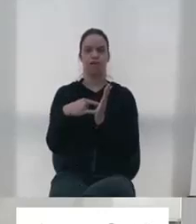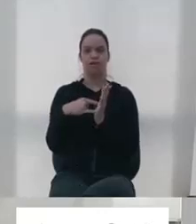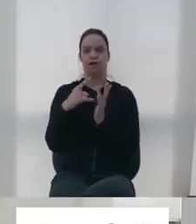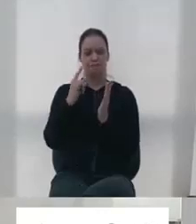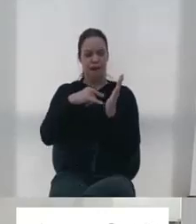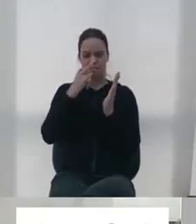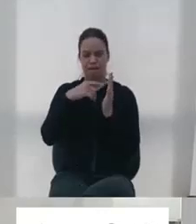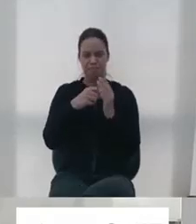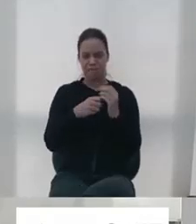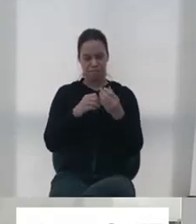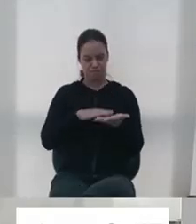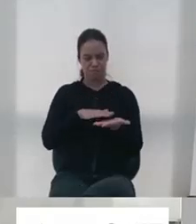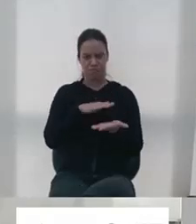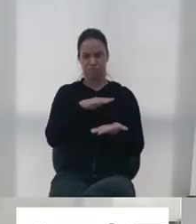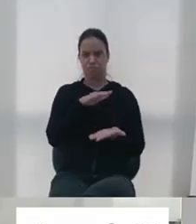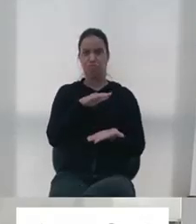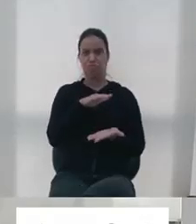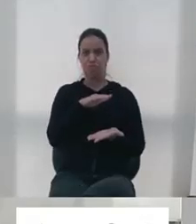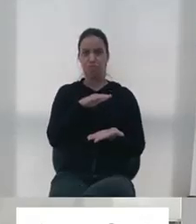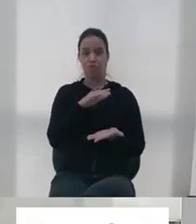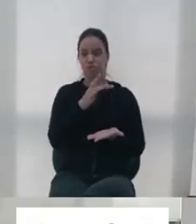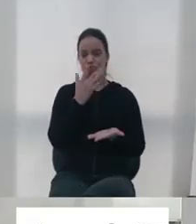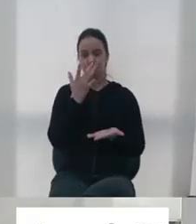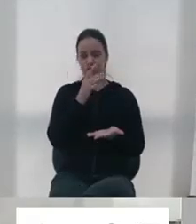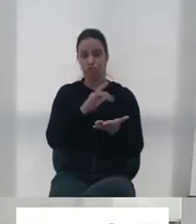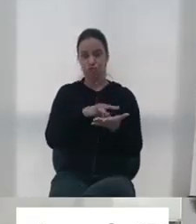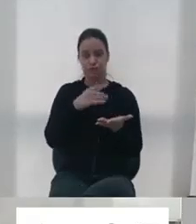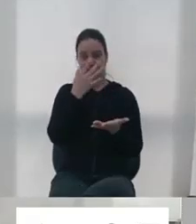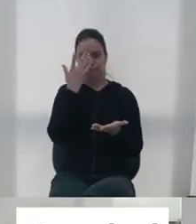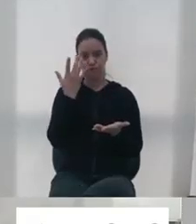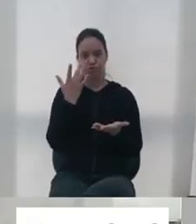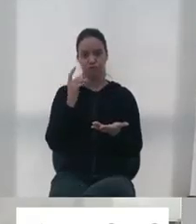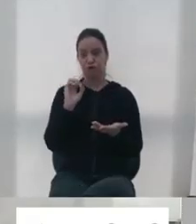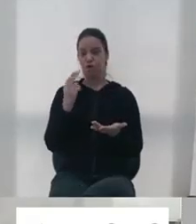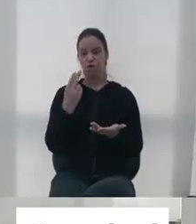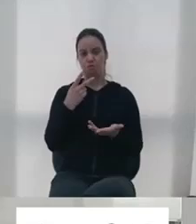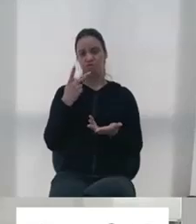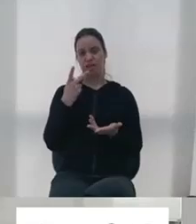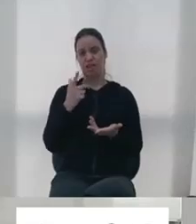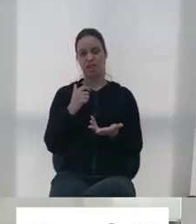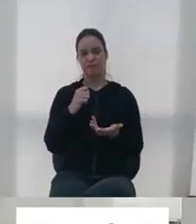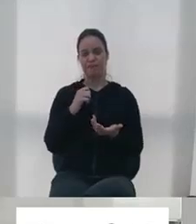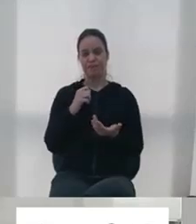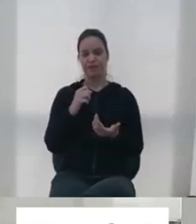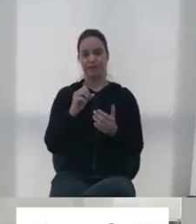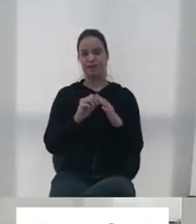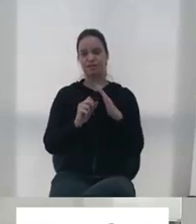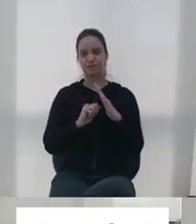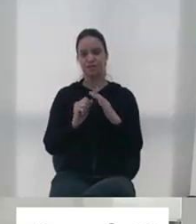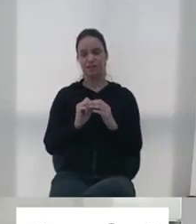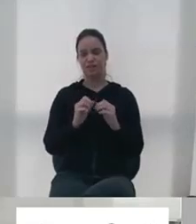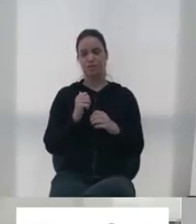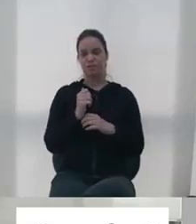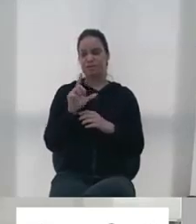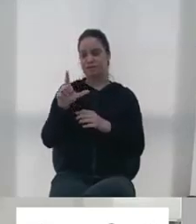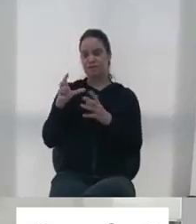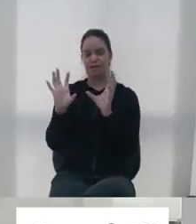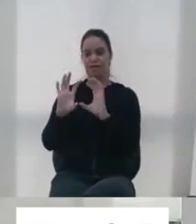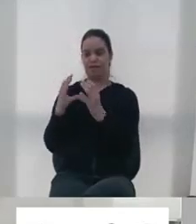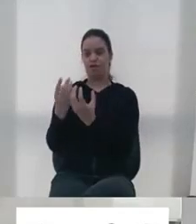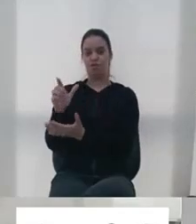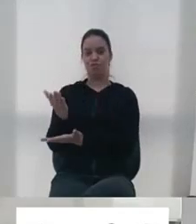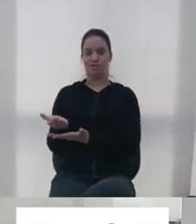de documentos da associação ou daquelas pessoas, ou dizer, por exemplo, que a associação não representa aquela comunidade. A gente